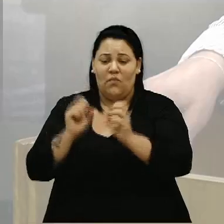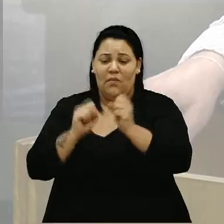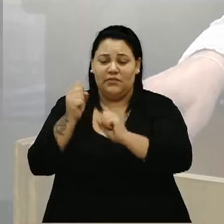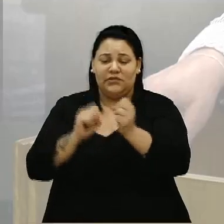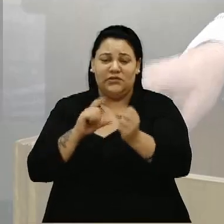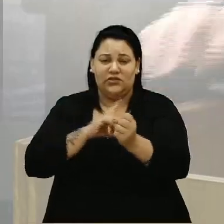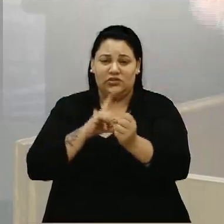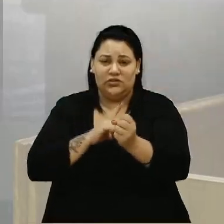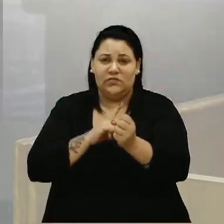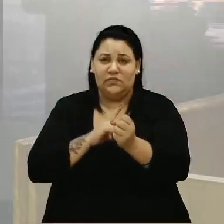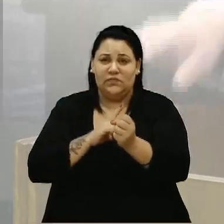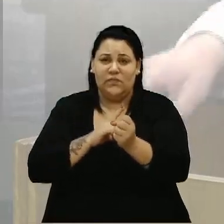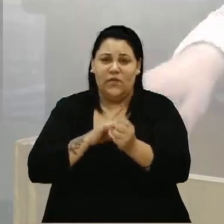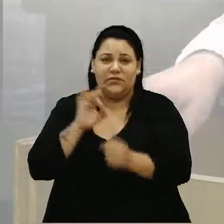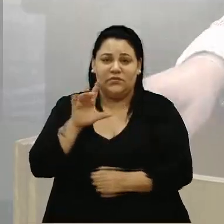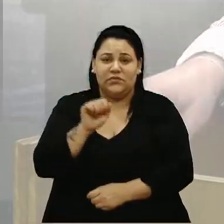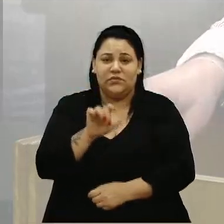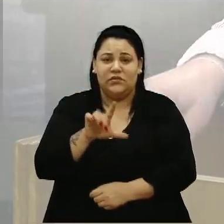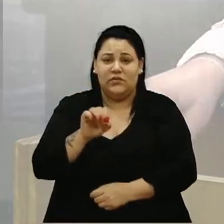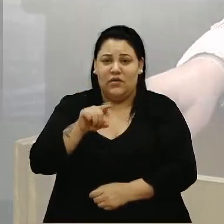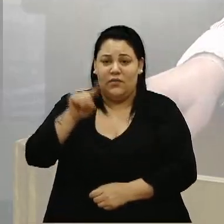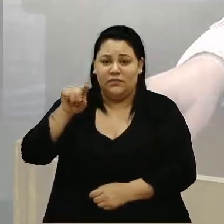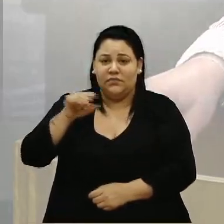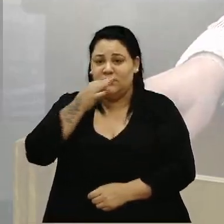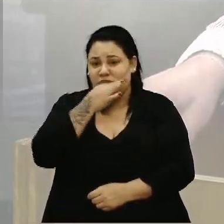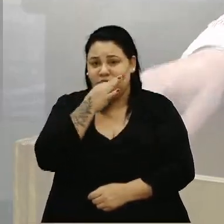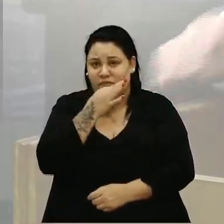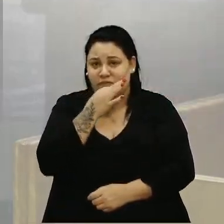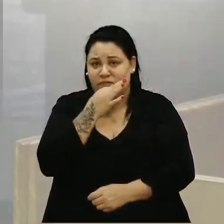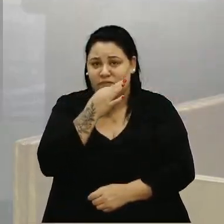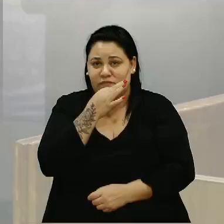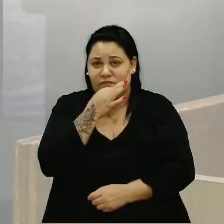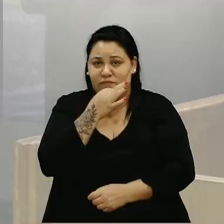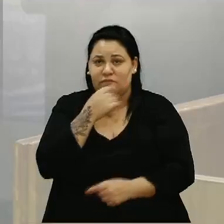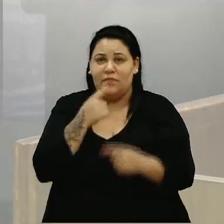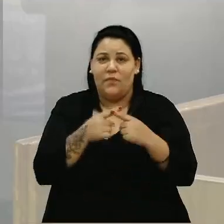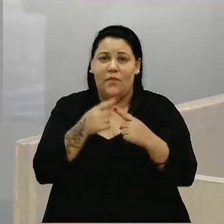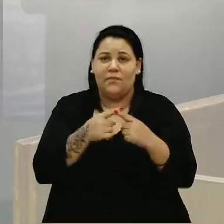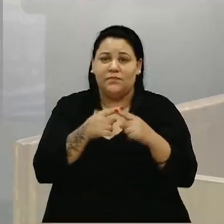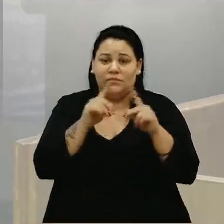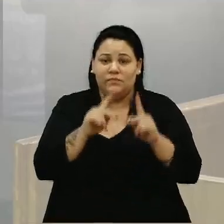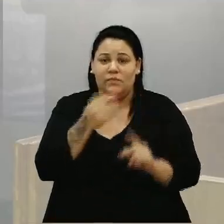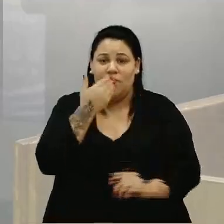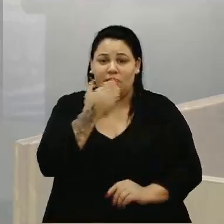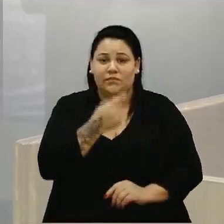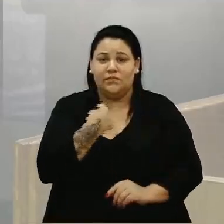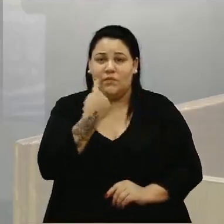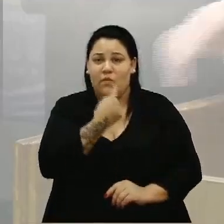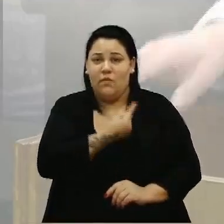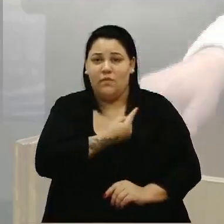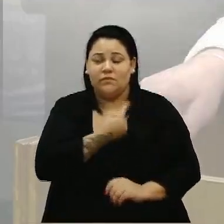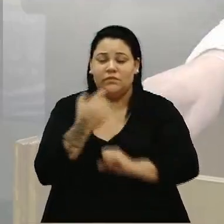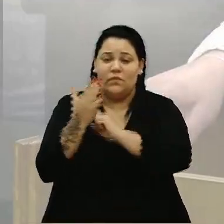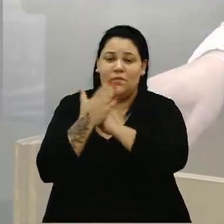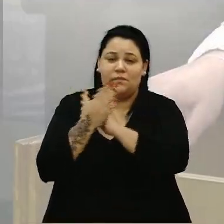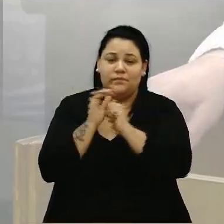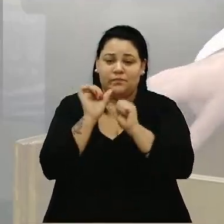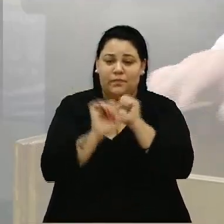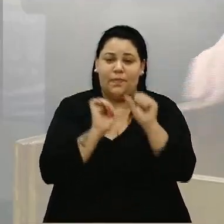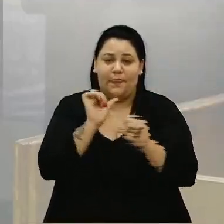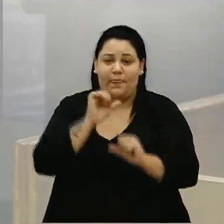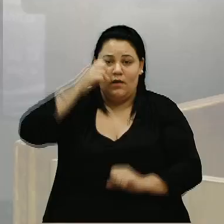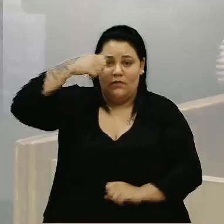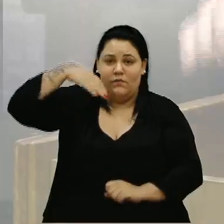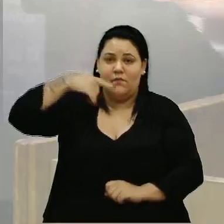funcionários, que era só pelo Alô Caxias, poucos funcionários, porque as pessoas pediam para nós, para pedir, ah, ajuda nós a trocar uma lâmpada, a gente dizia,